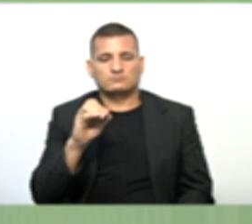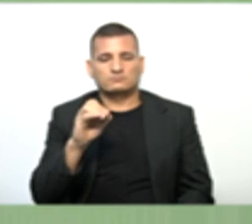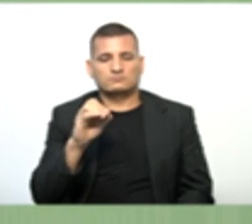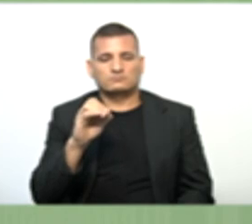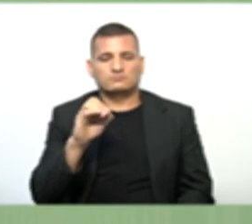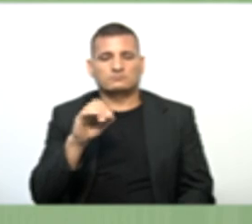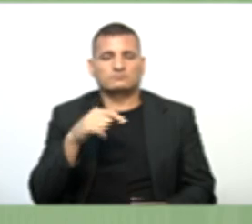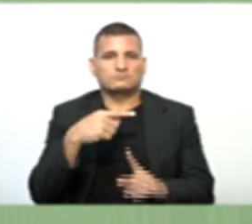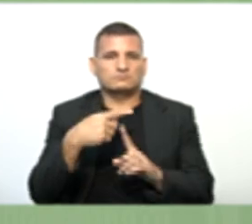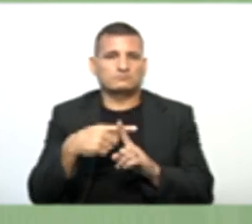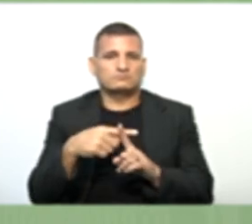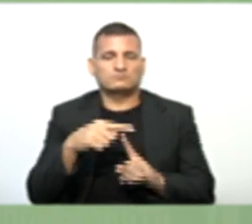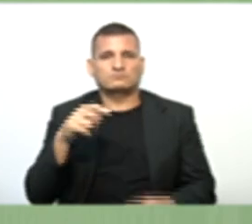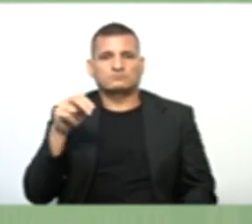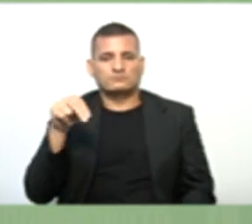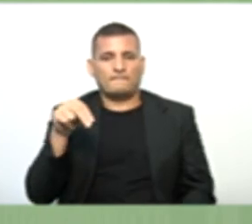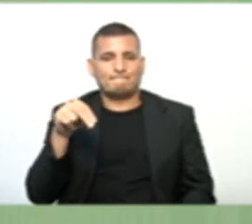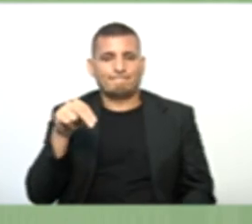mais n.